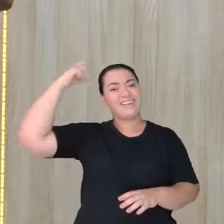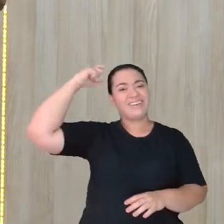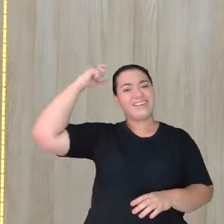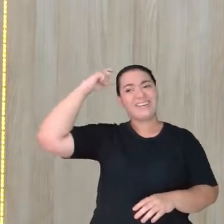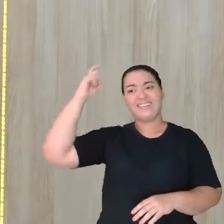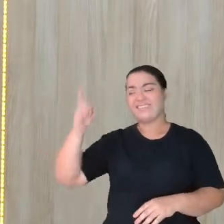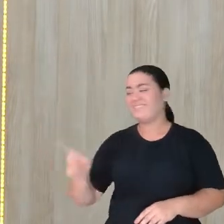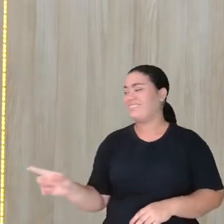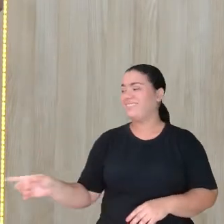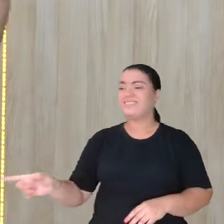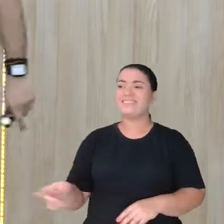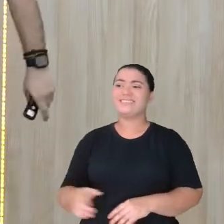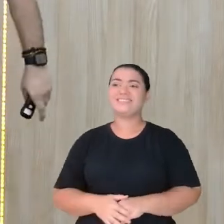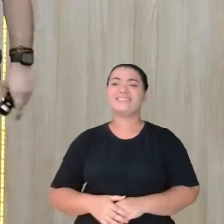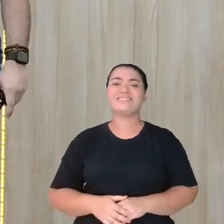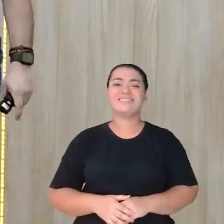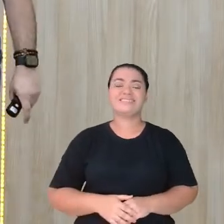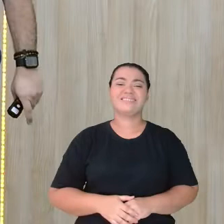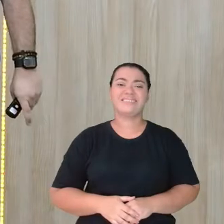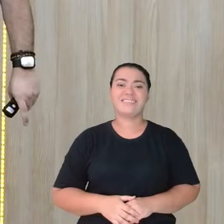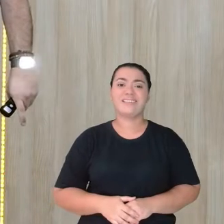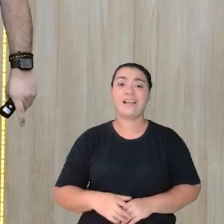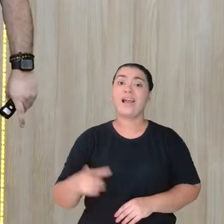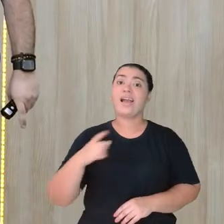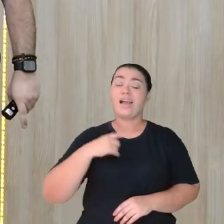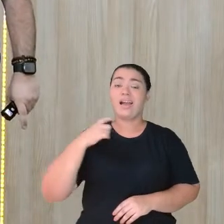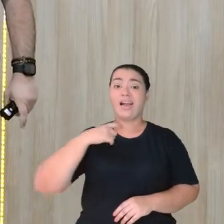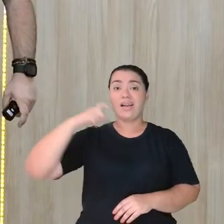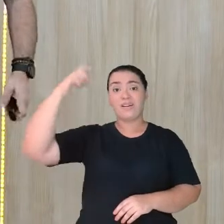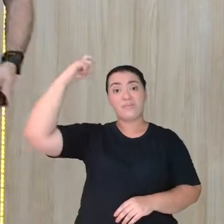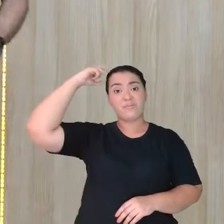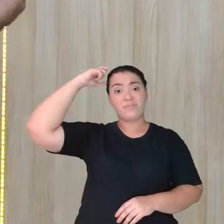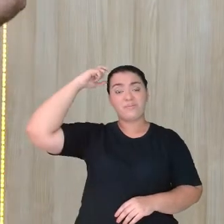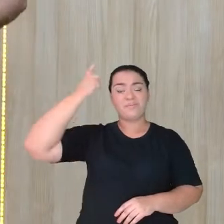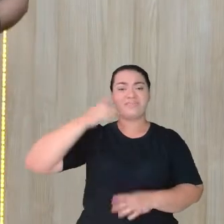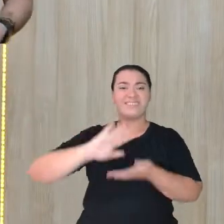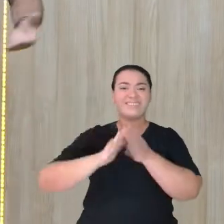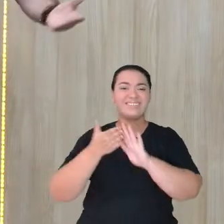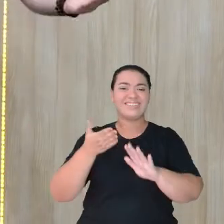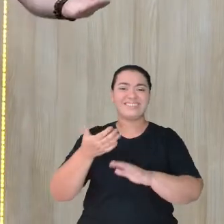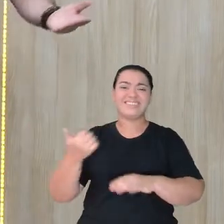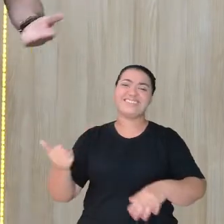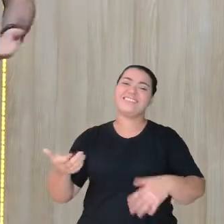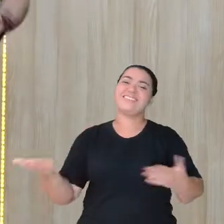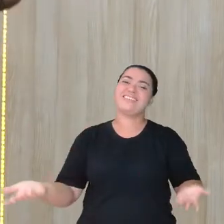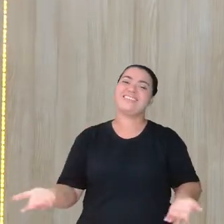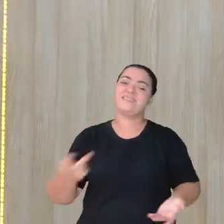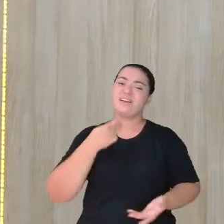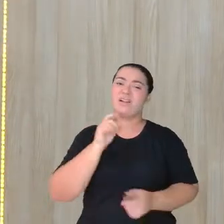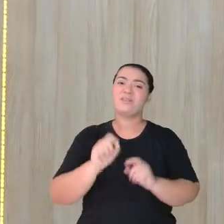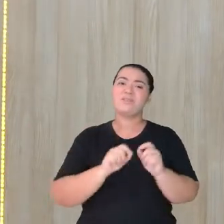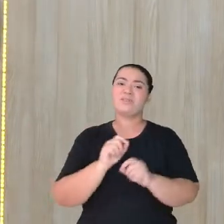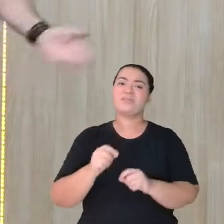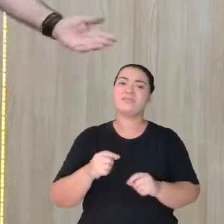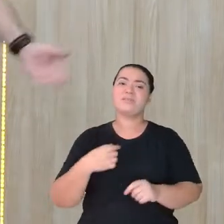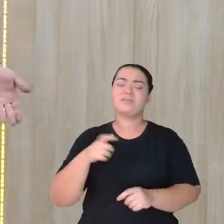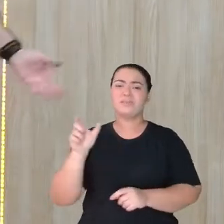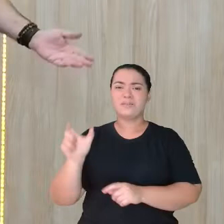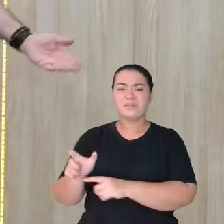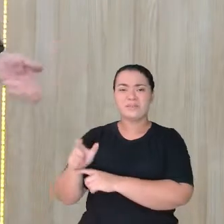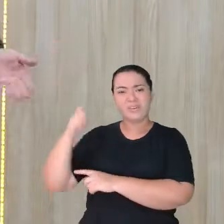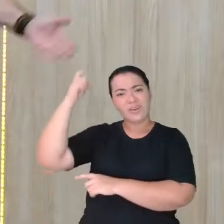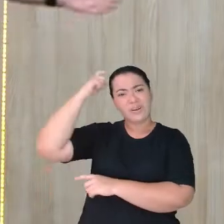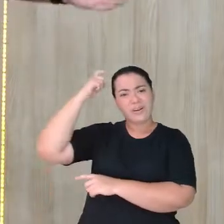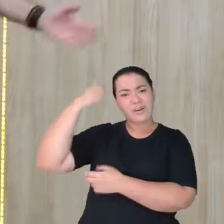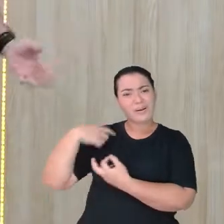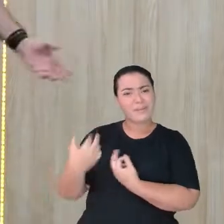já aprontando aí, ó. Então tá aqui o panda, né? Assim, né? Isso é sacanagem dizer que esse bichinho aqui tá parecido